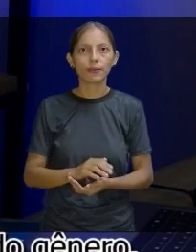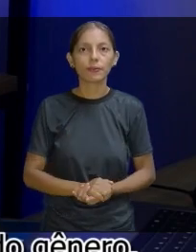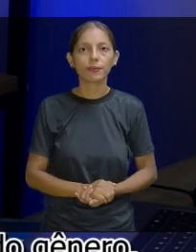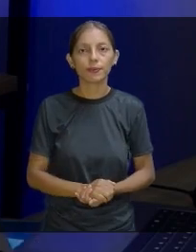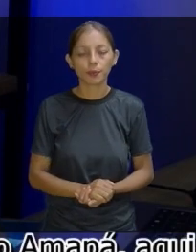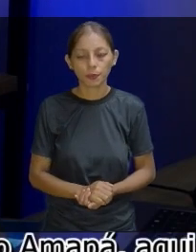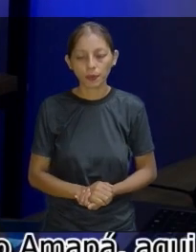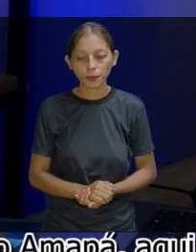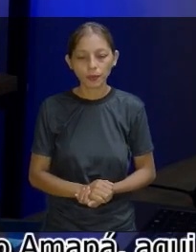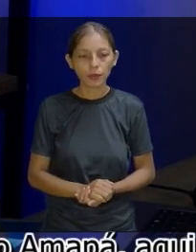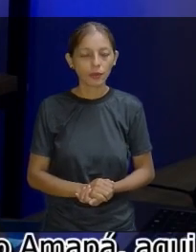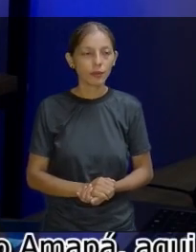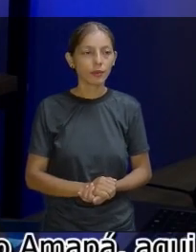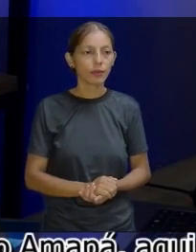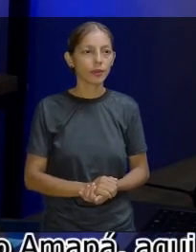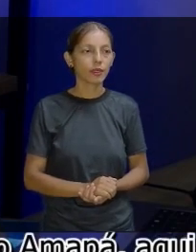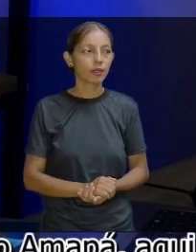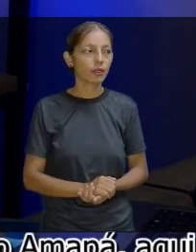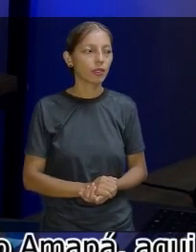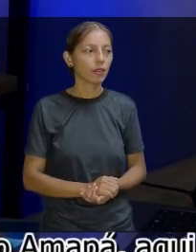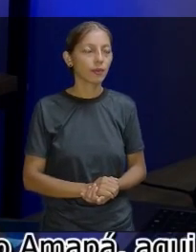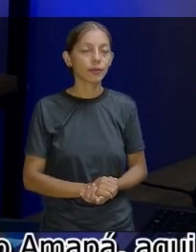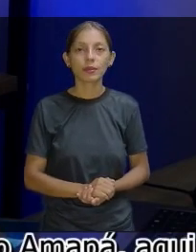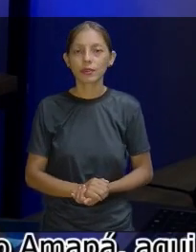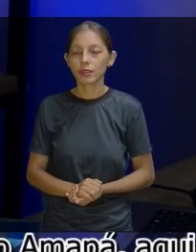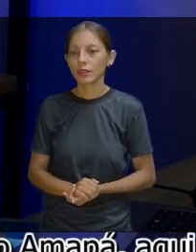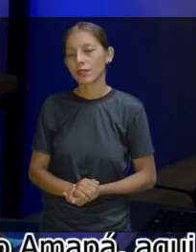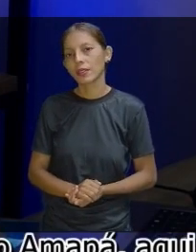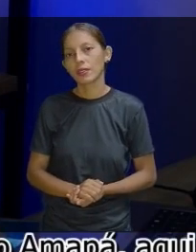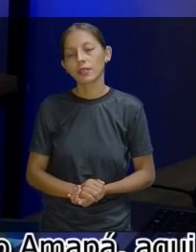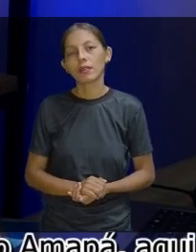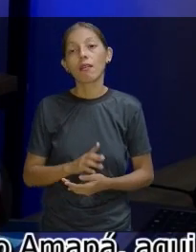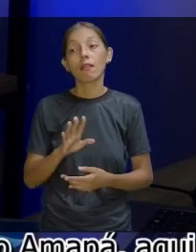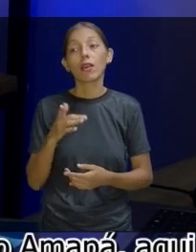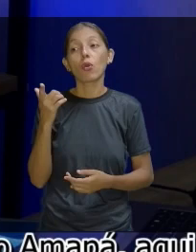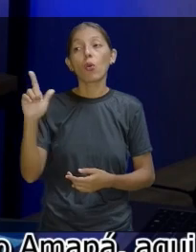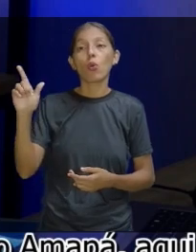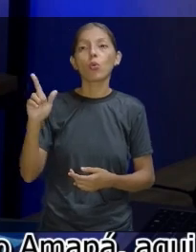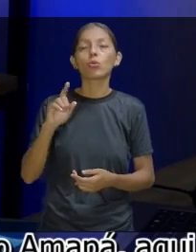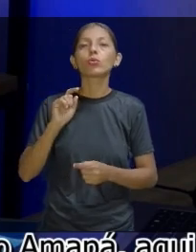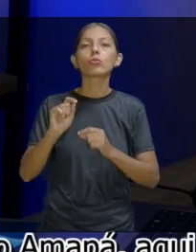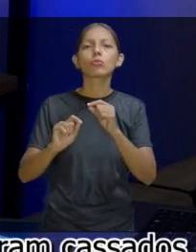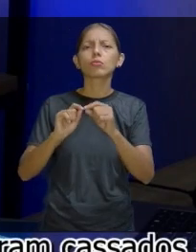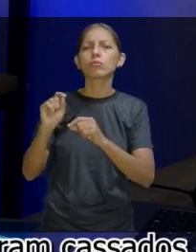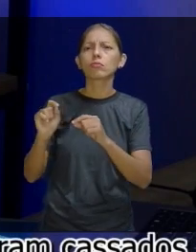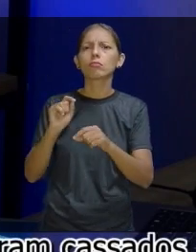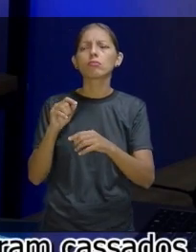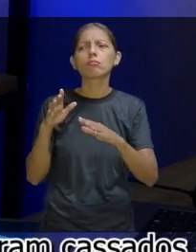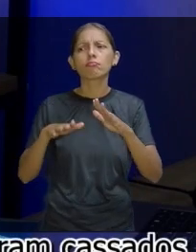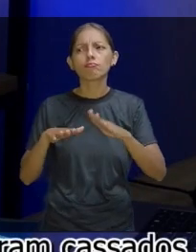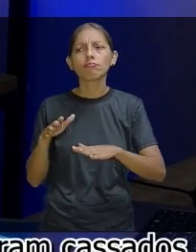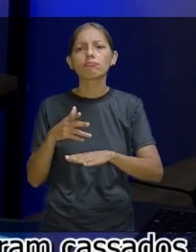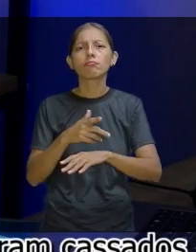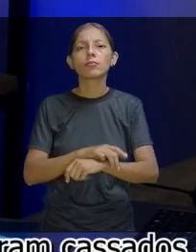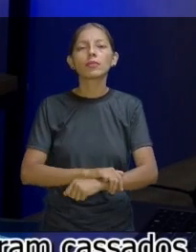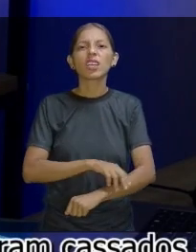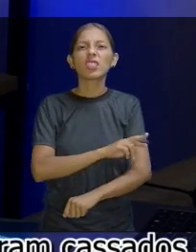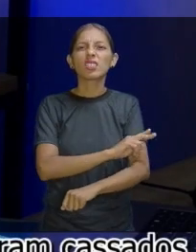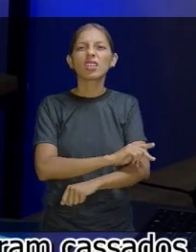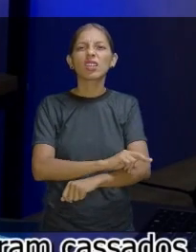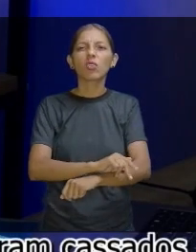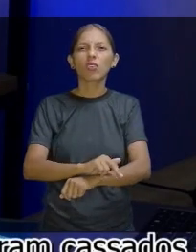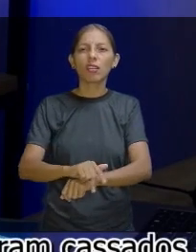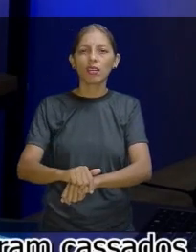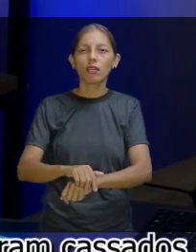do gênero, né? É quase sempre... Foco no apresentador Orian Teixeira. No Amapá, aqui pelo menos mais de 30 vereadores